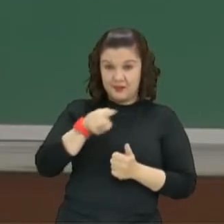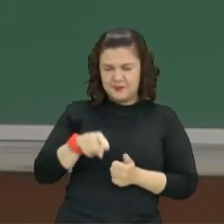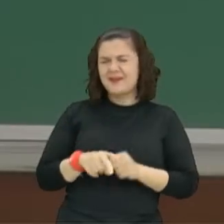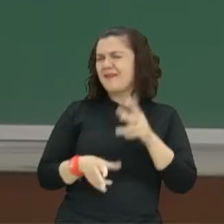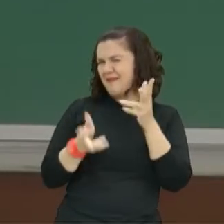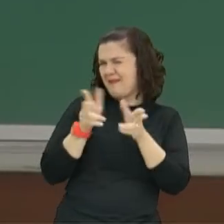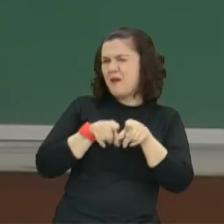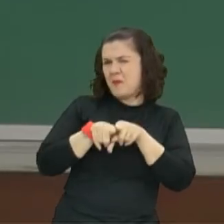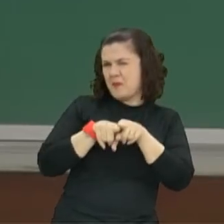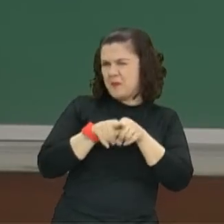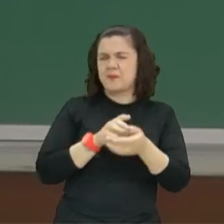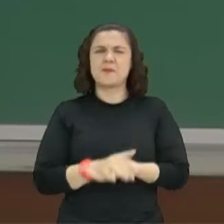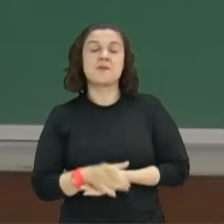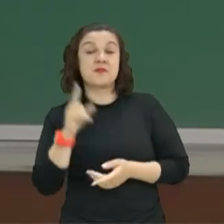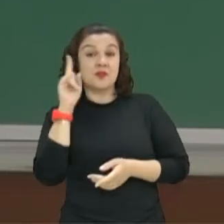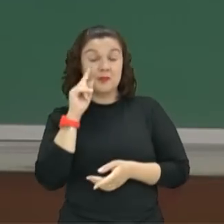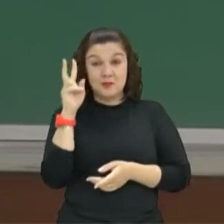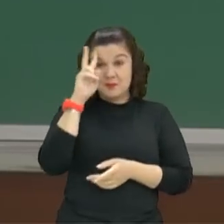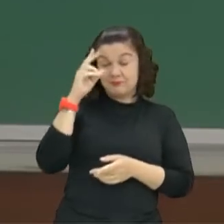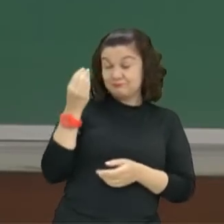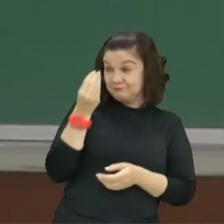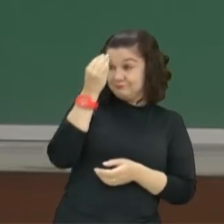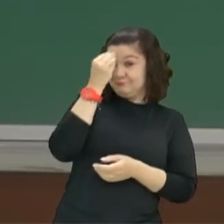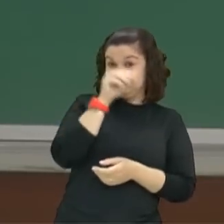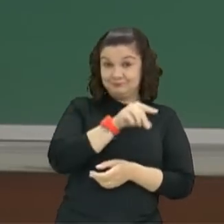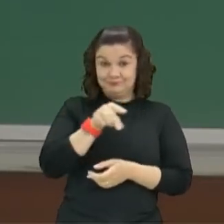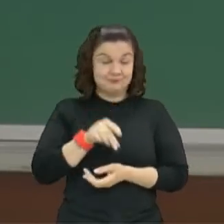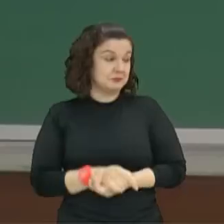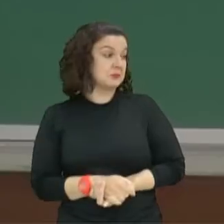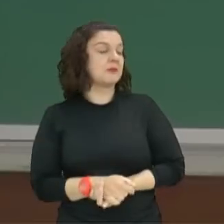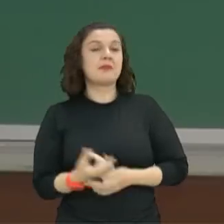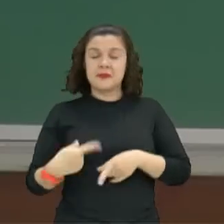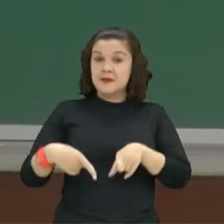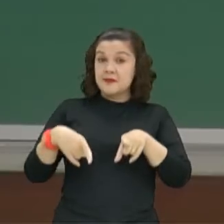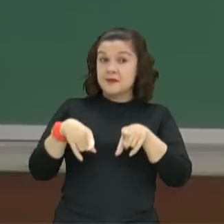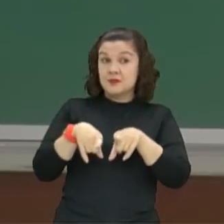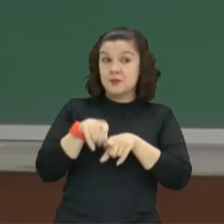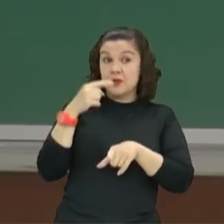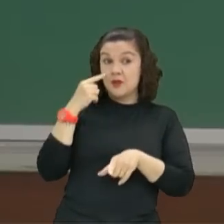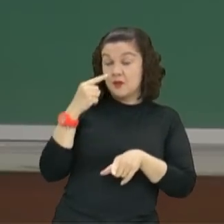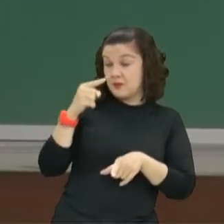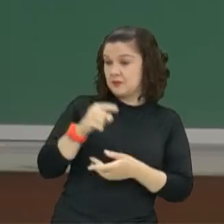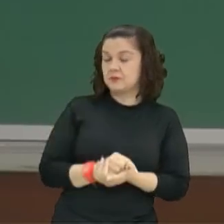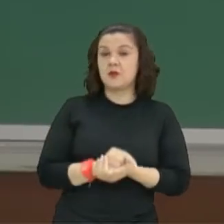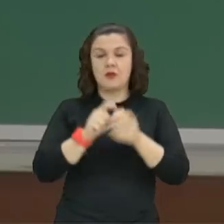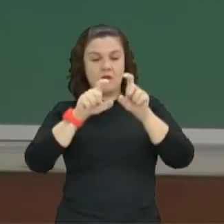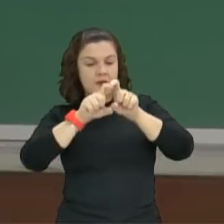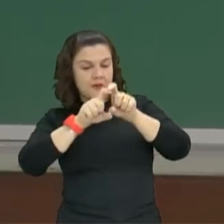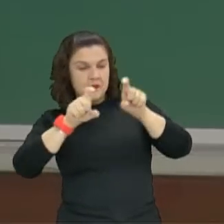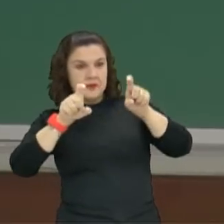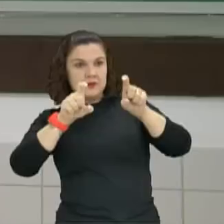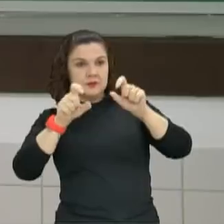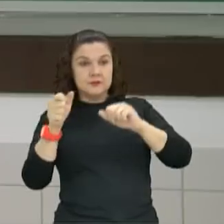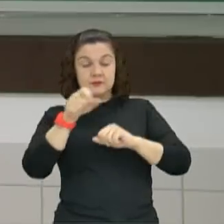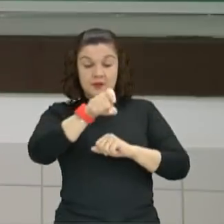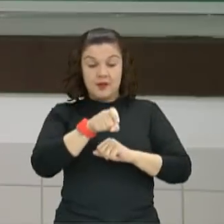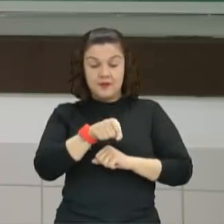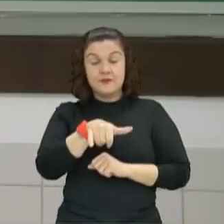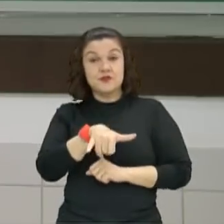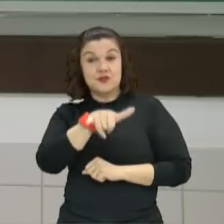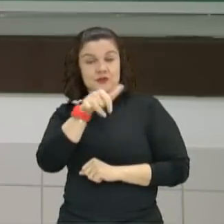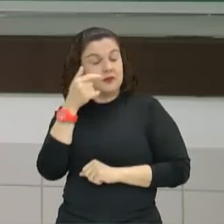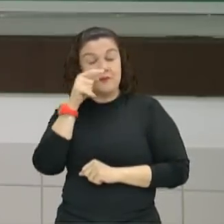a mesma coisa, tá bom? Mas é só para a gente brincar um pouquinho com isso daí. E a mesma coisa acontece aqui, ó. Eu coloco a expressão, no lugar do outro f de x, eu coloco